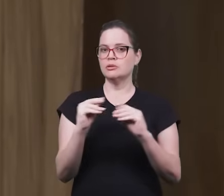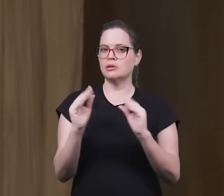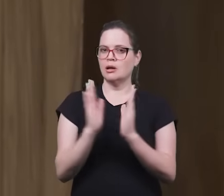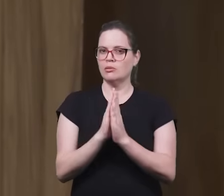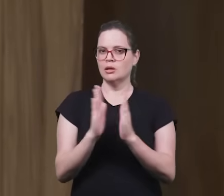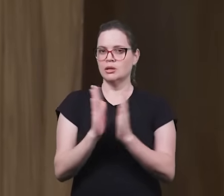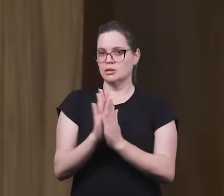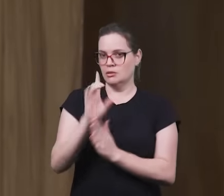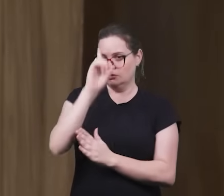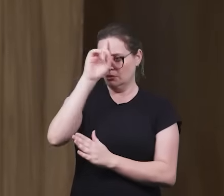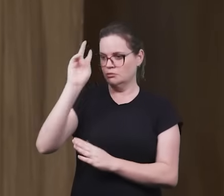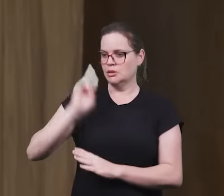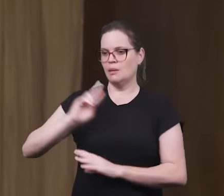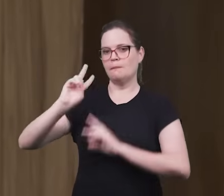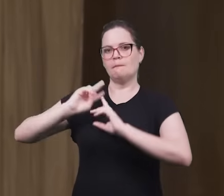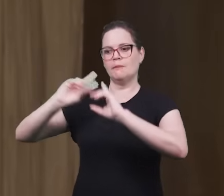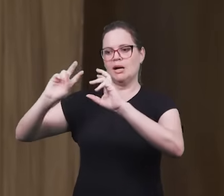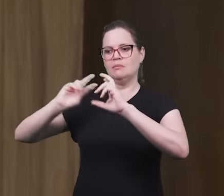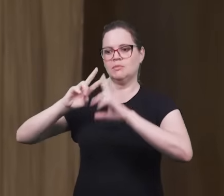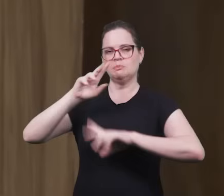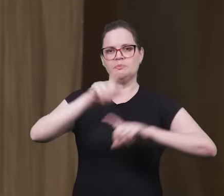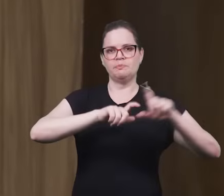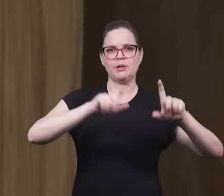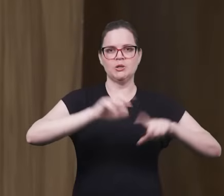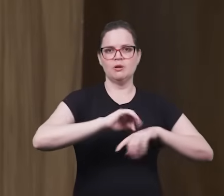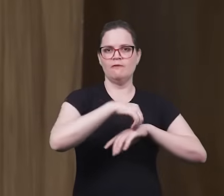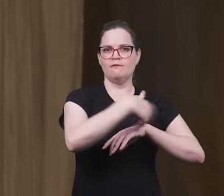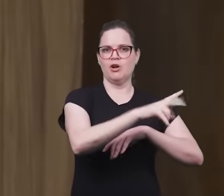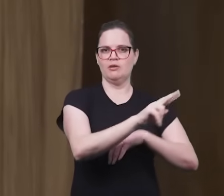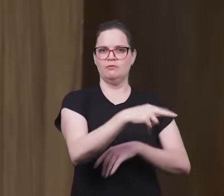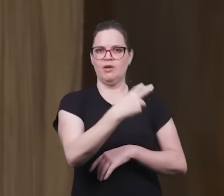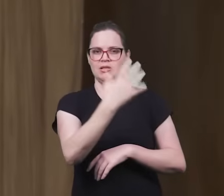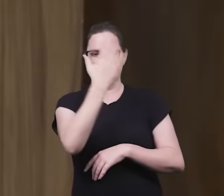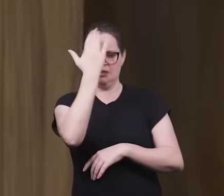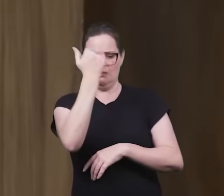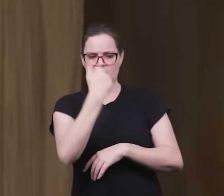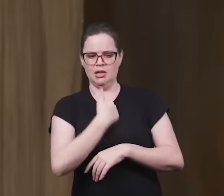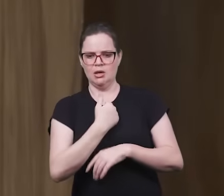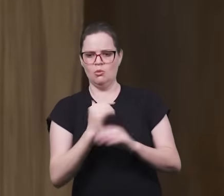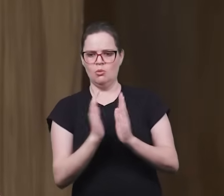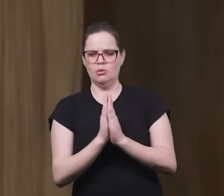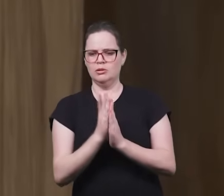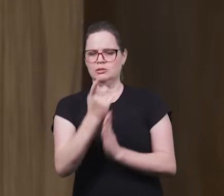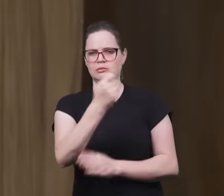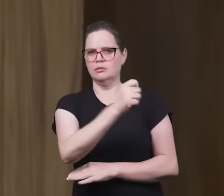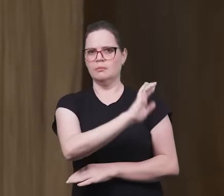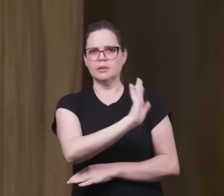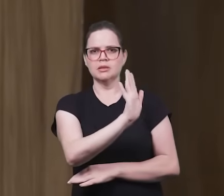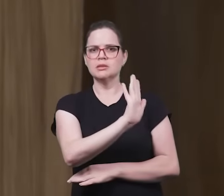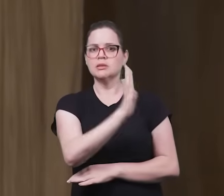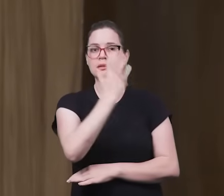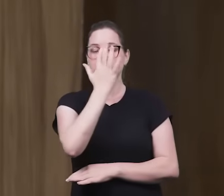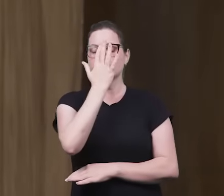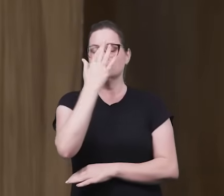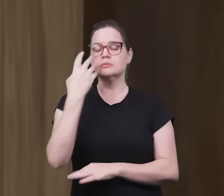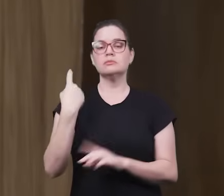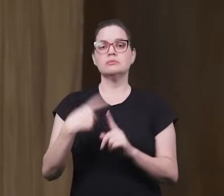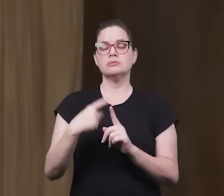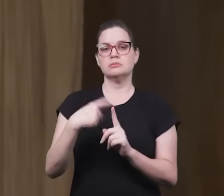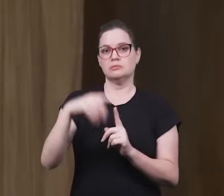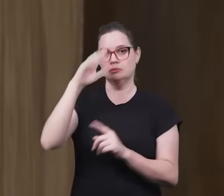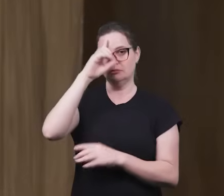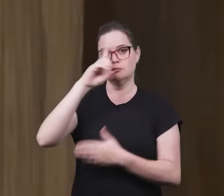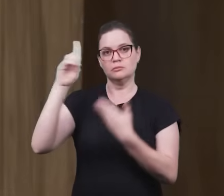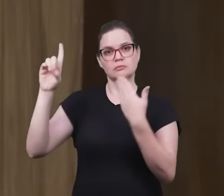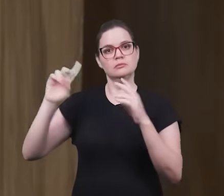serão ouvidas e que ninguém precisa tomar conhecimento que você está orando, porque Deus é